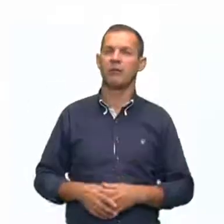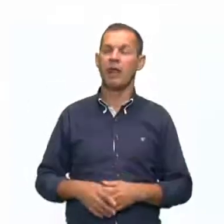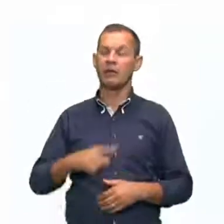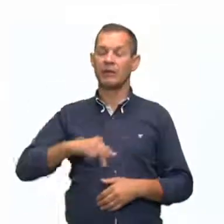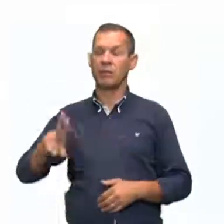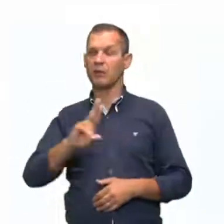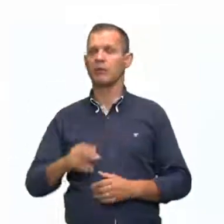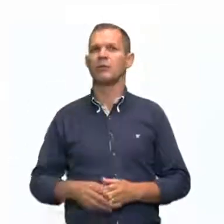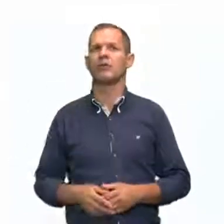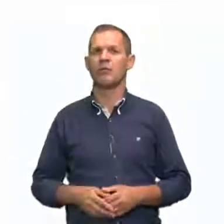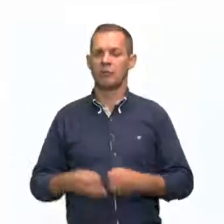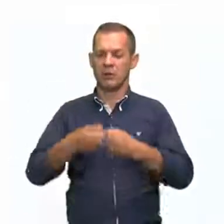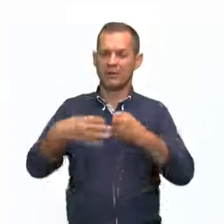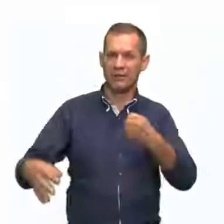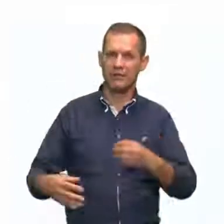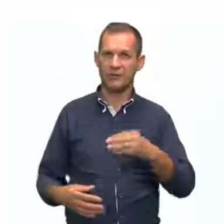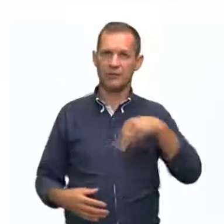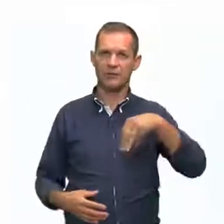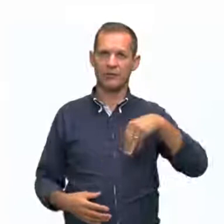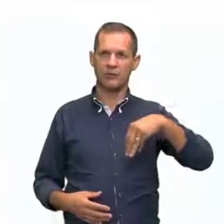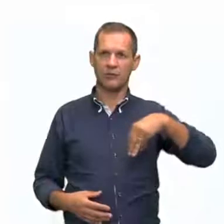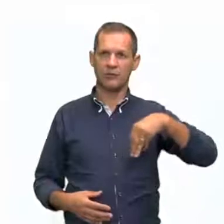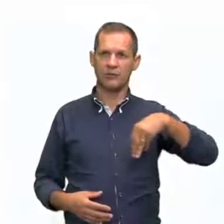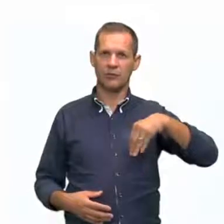Ele utiliza redes MIMO,